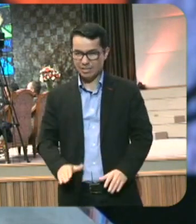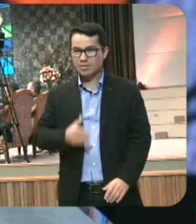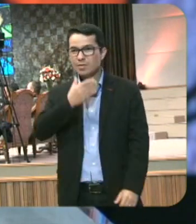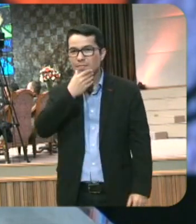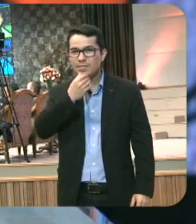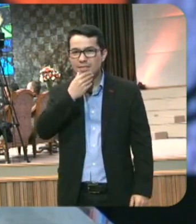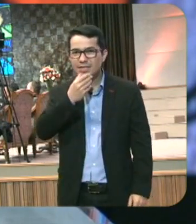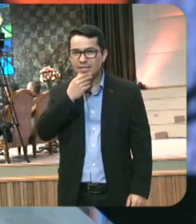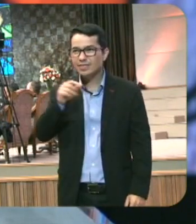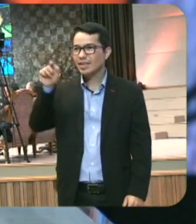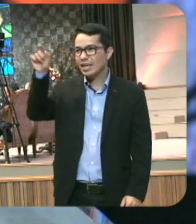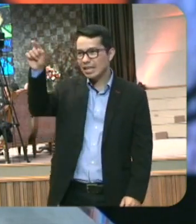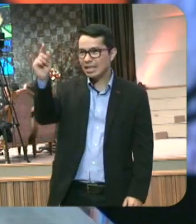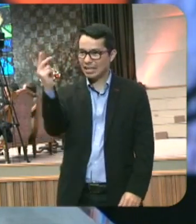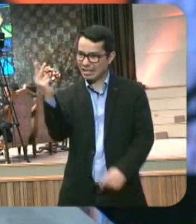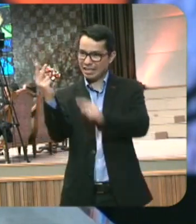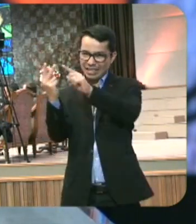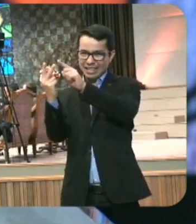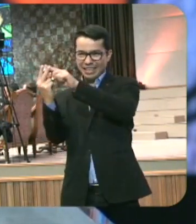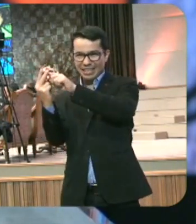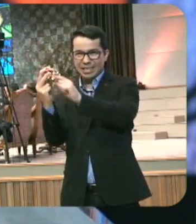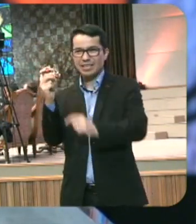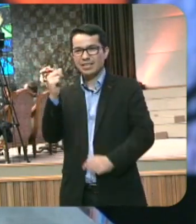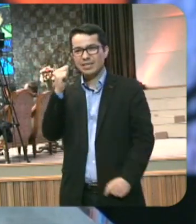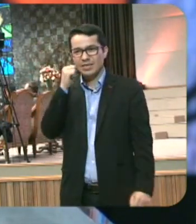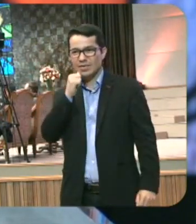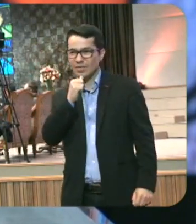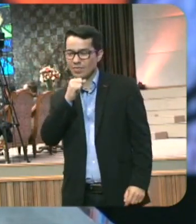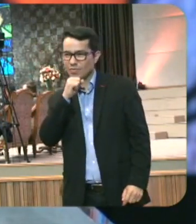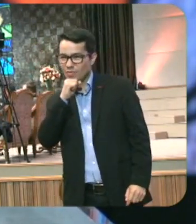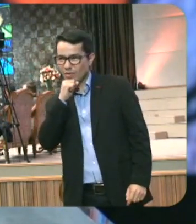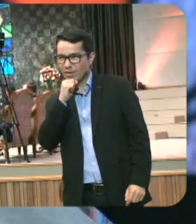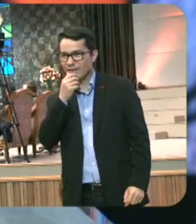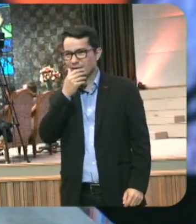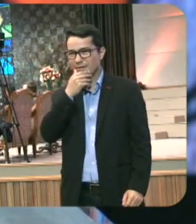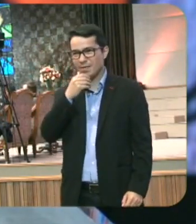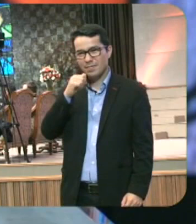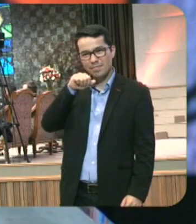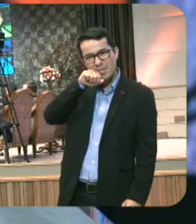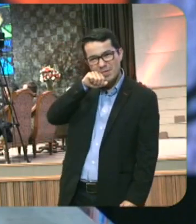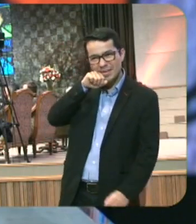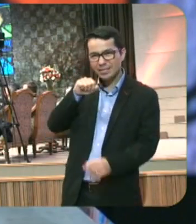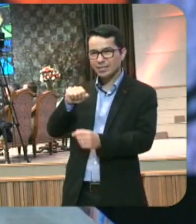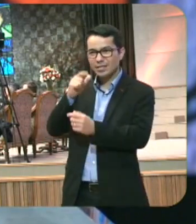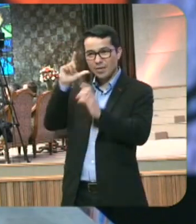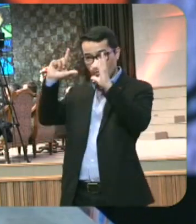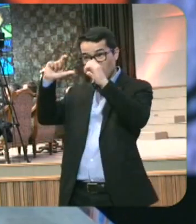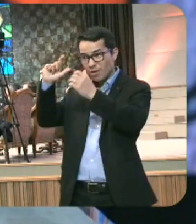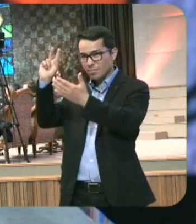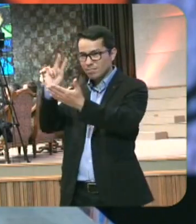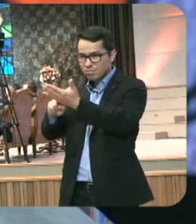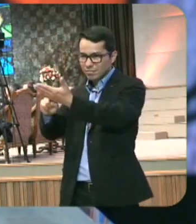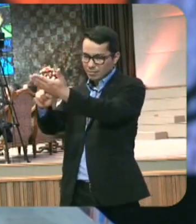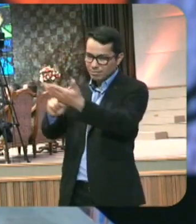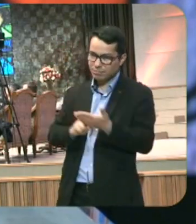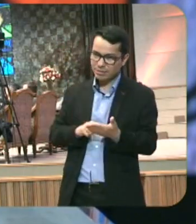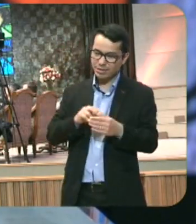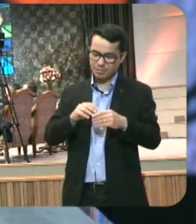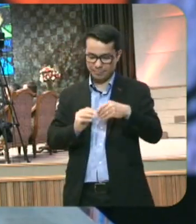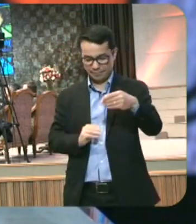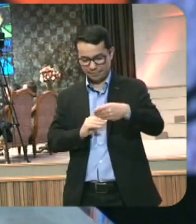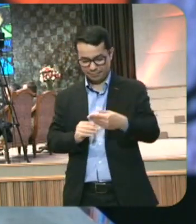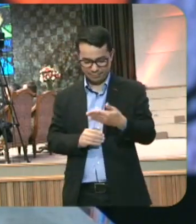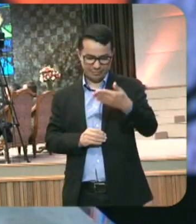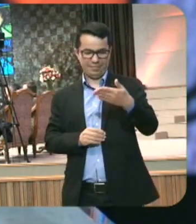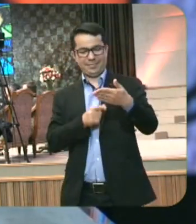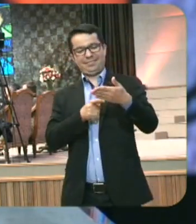vovó e a mamãe me mandavam uma fotografia deles e dizendo: esta é a bênção que Deus